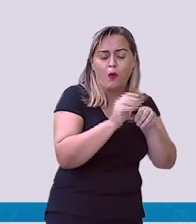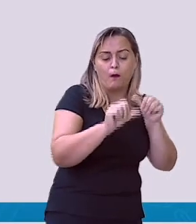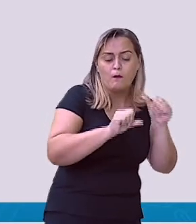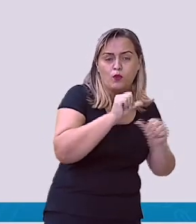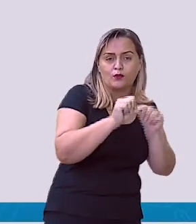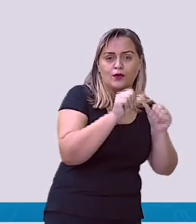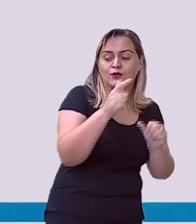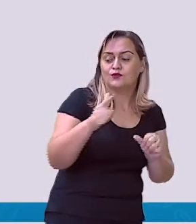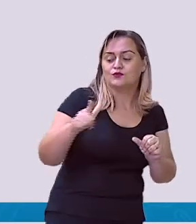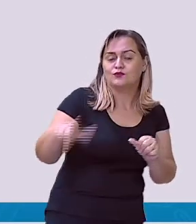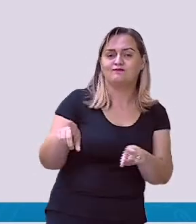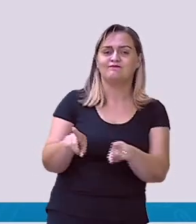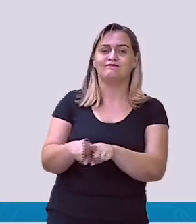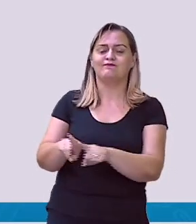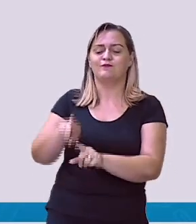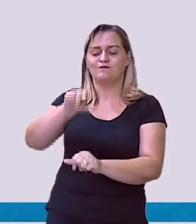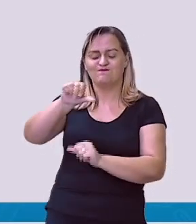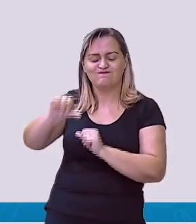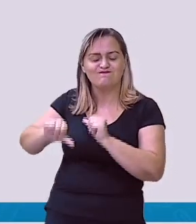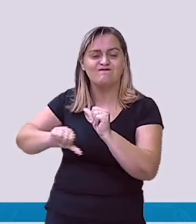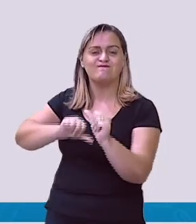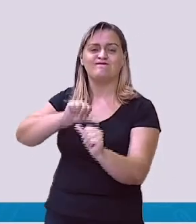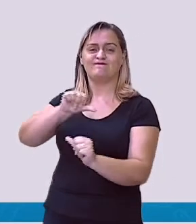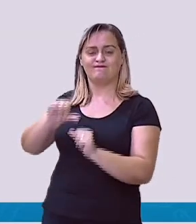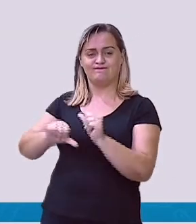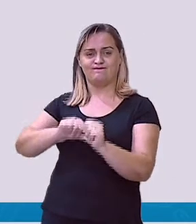em todos os demais.